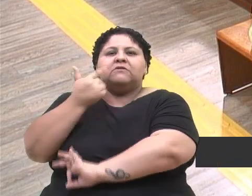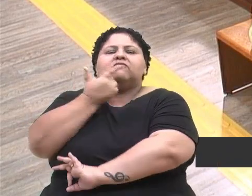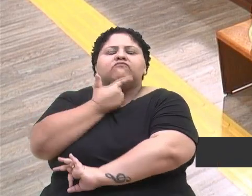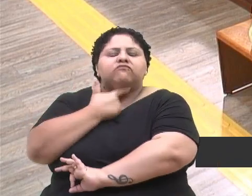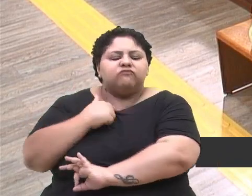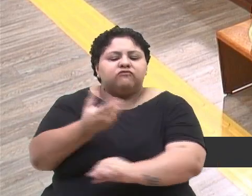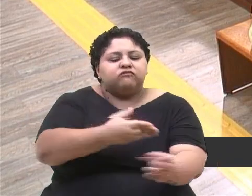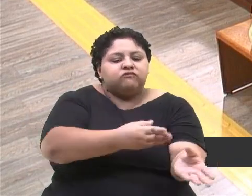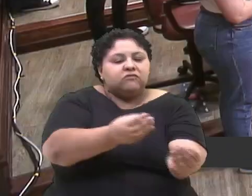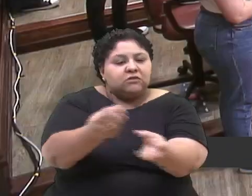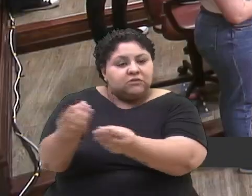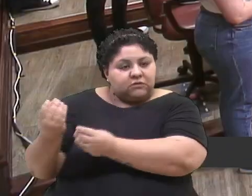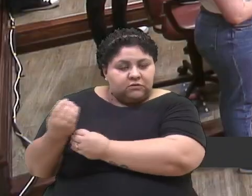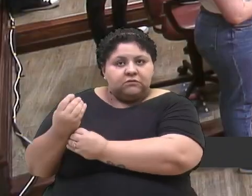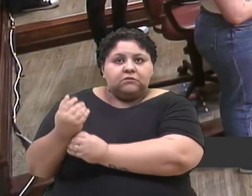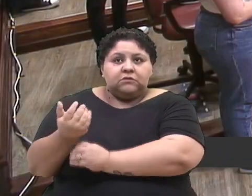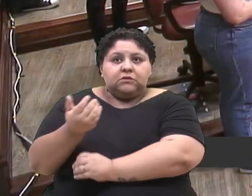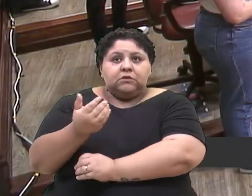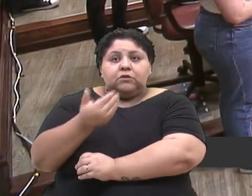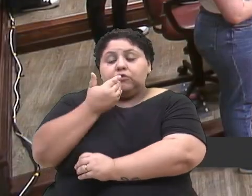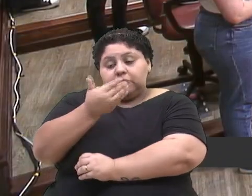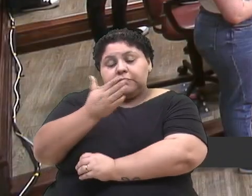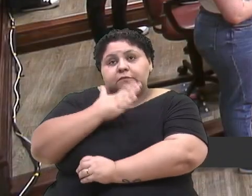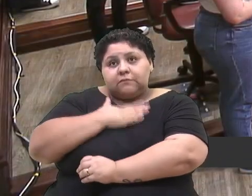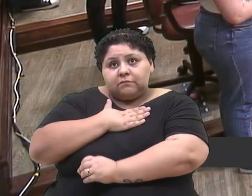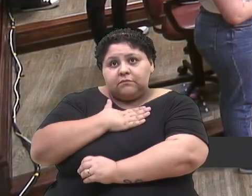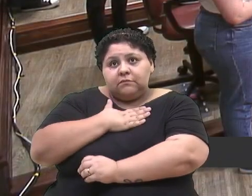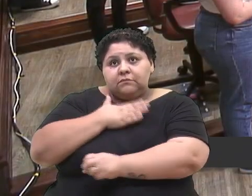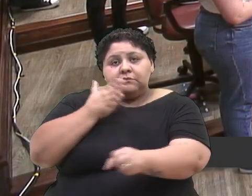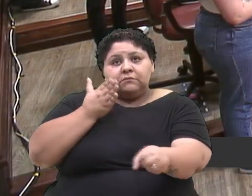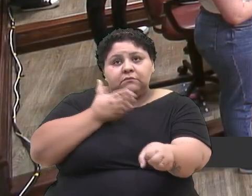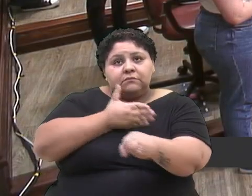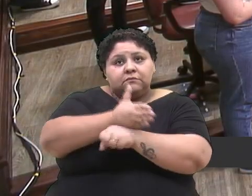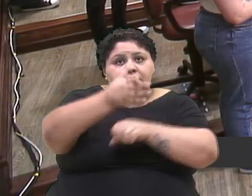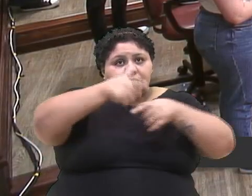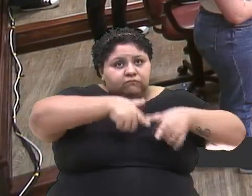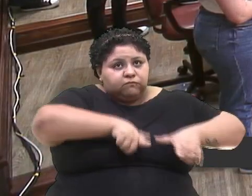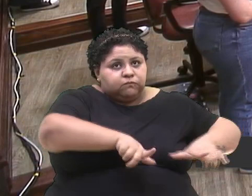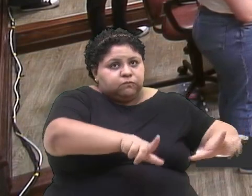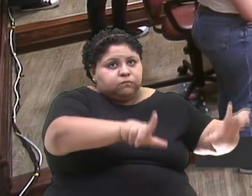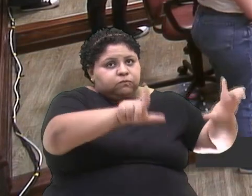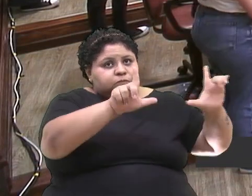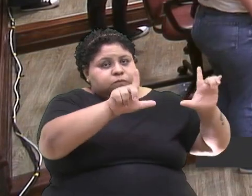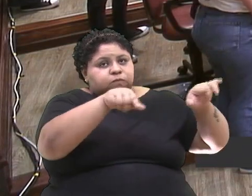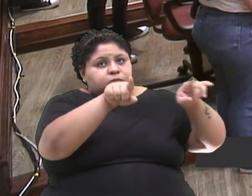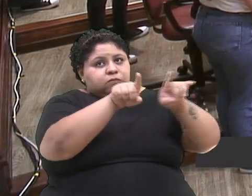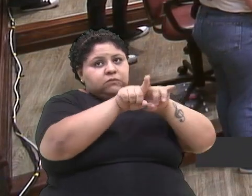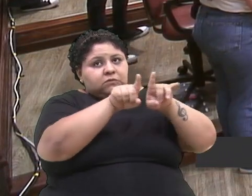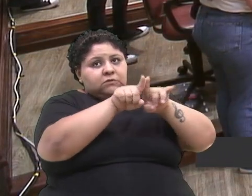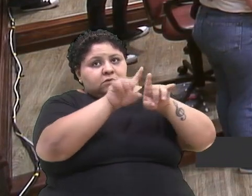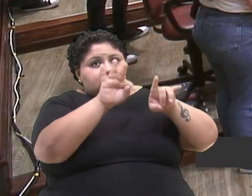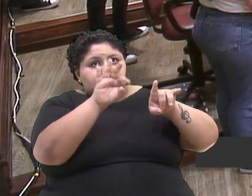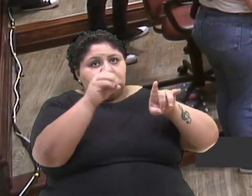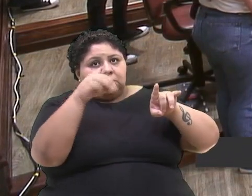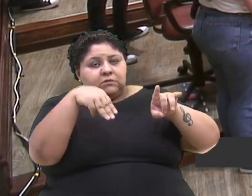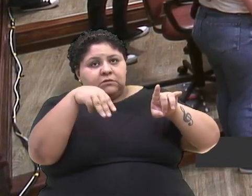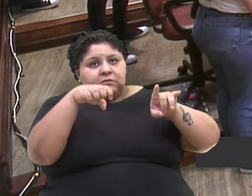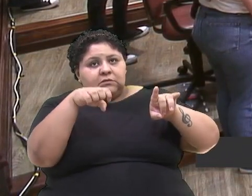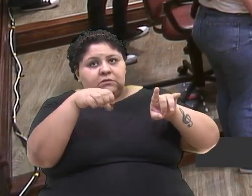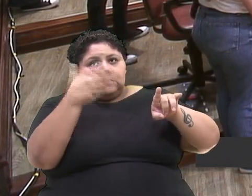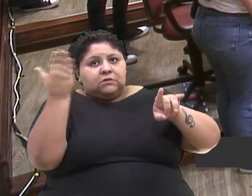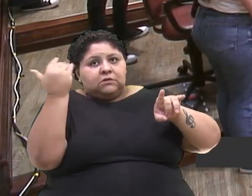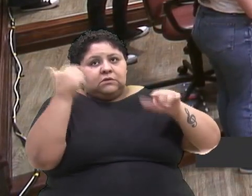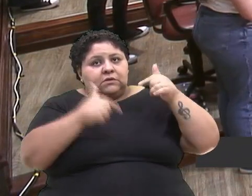gostaria muito, seria uma solicitação desse vereador, que participasse dessa foto também o Tomé, que está lá na condução do